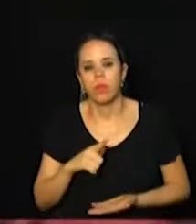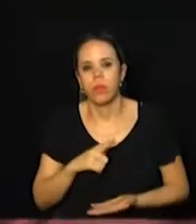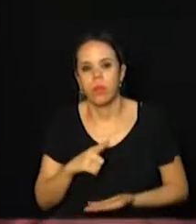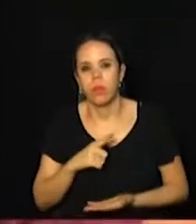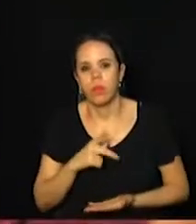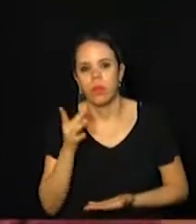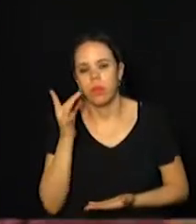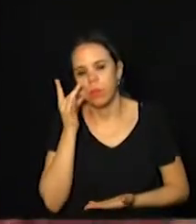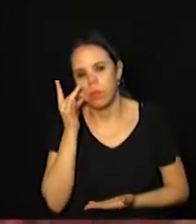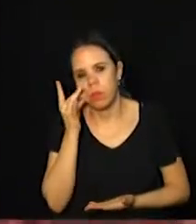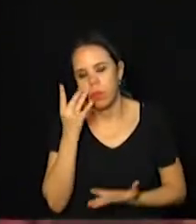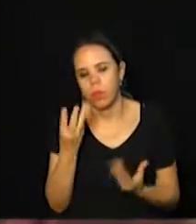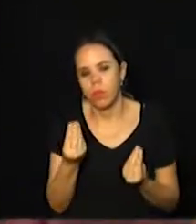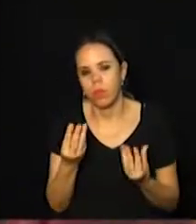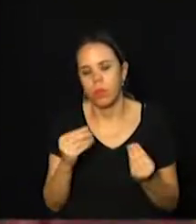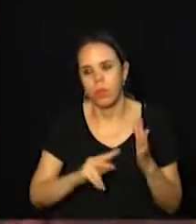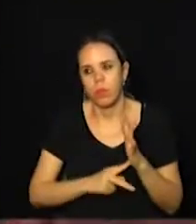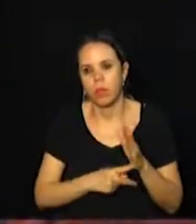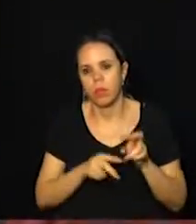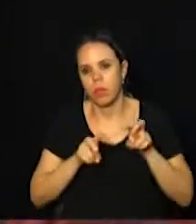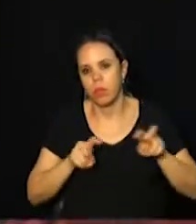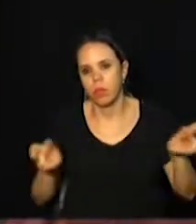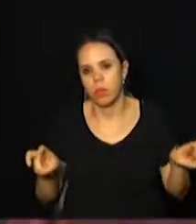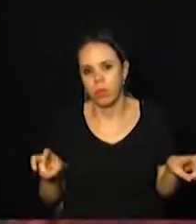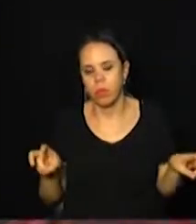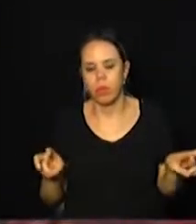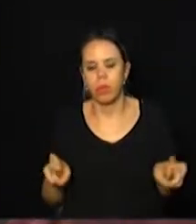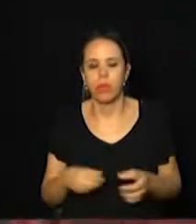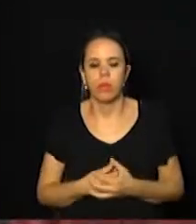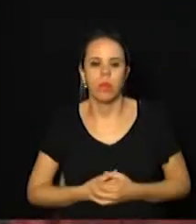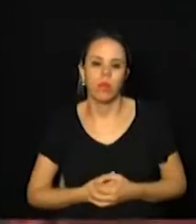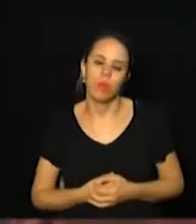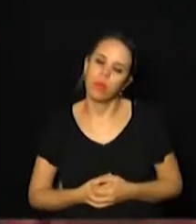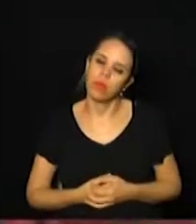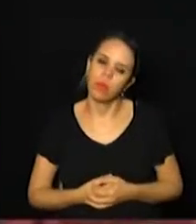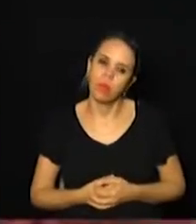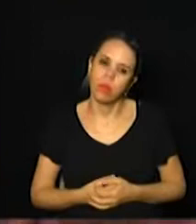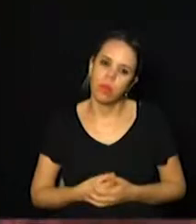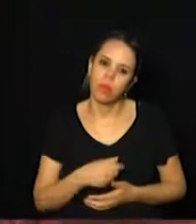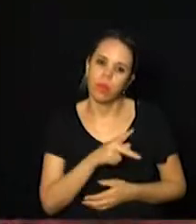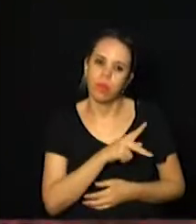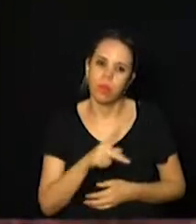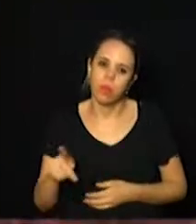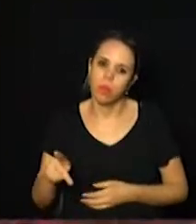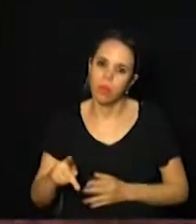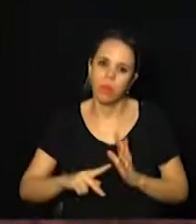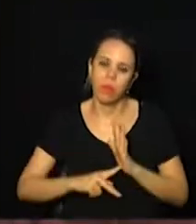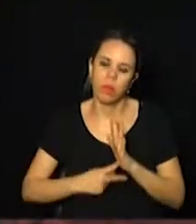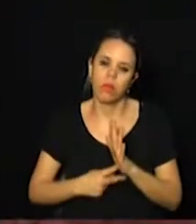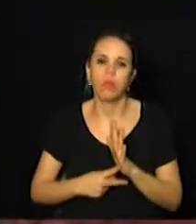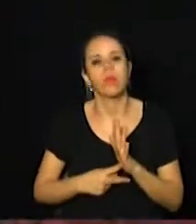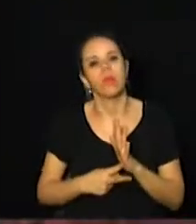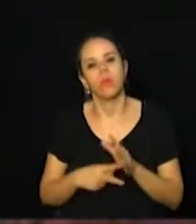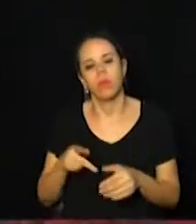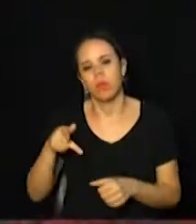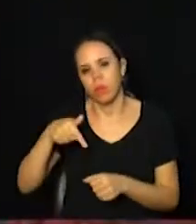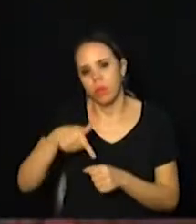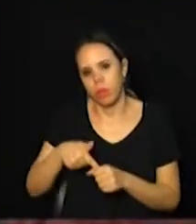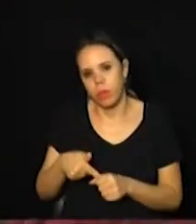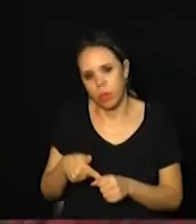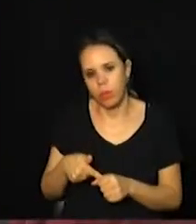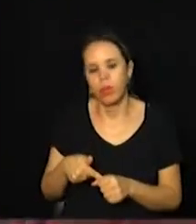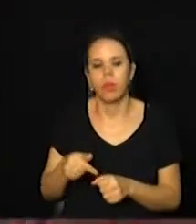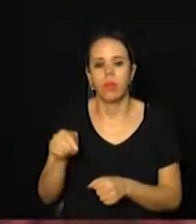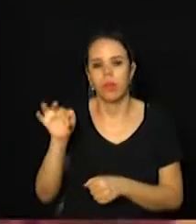presente vários sindicatos o uso da raiz também como presidente do sinpospetro representando a